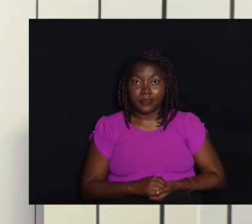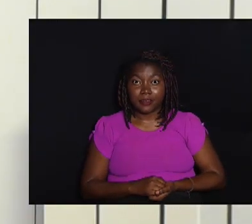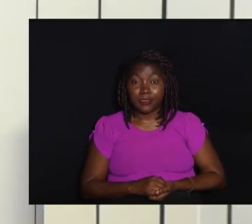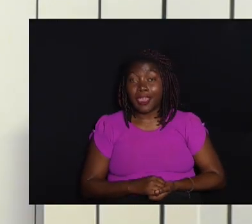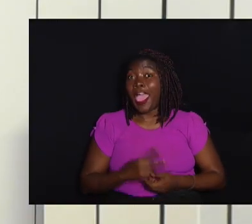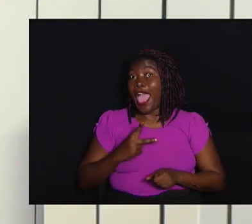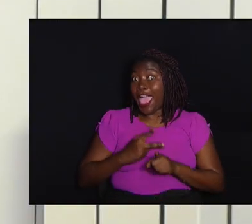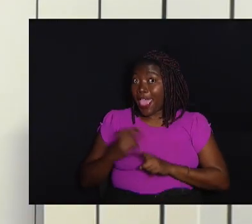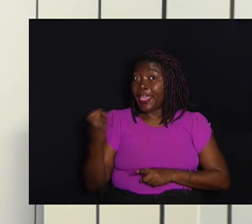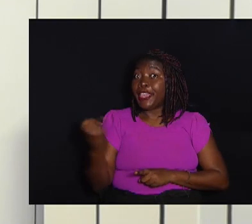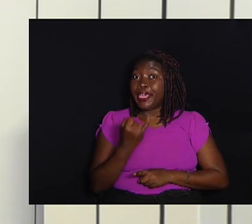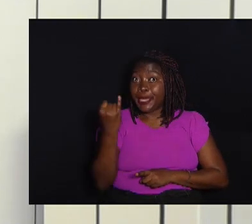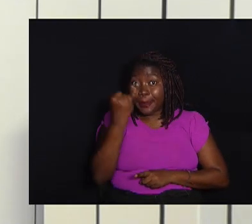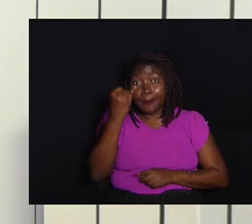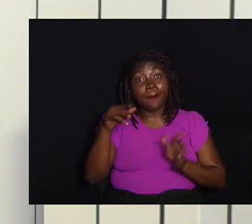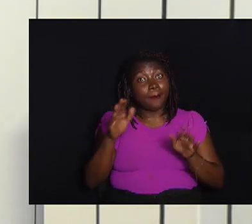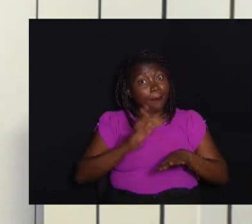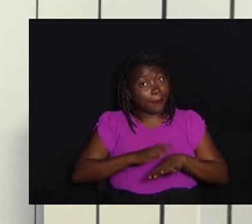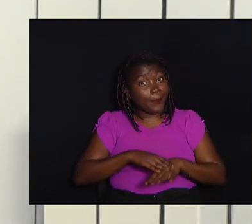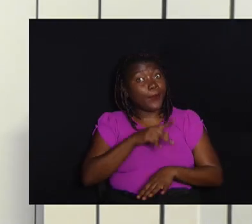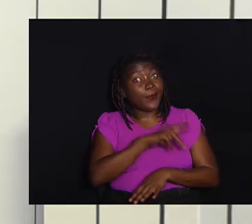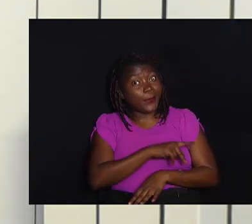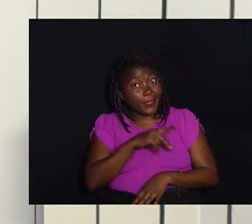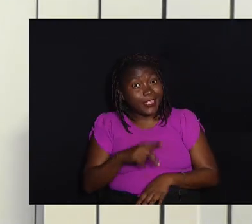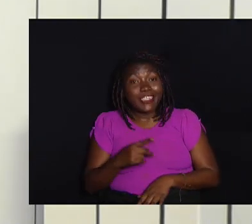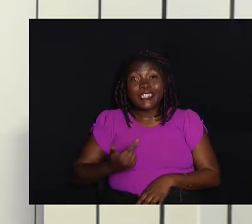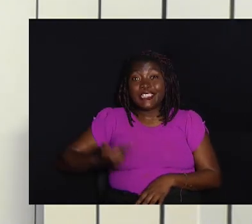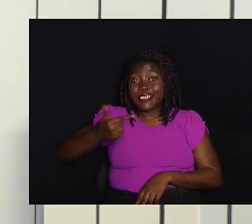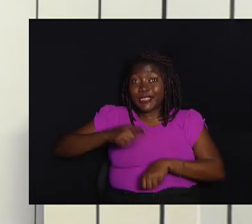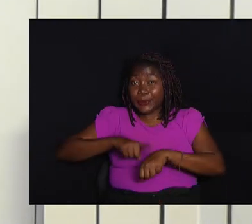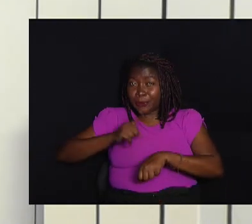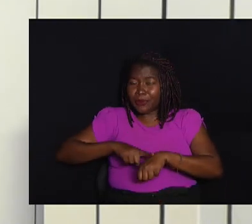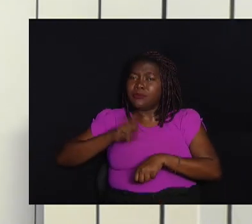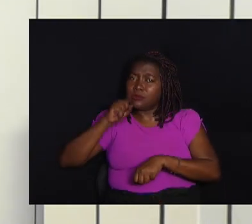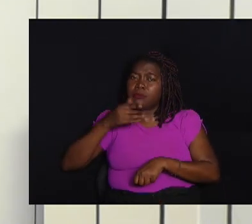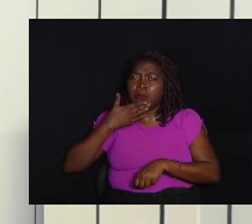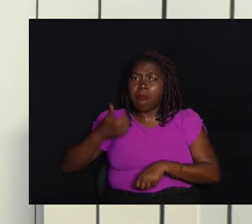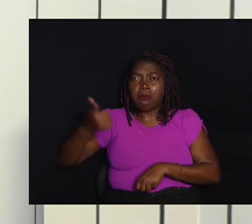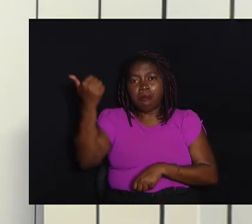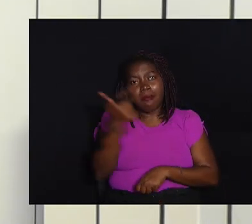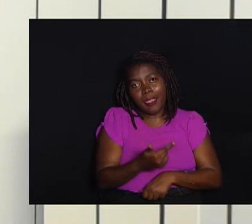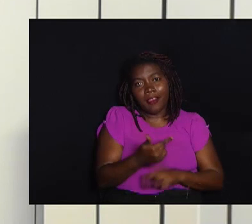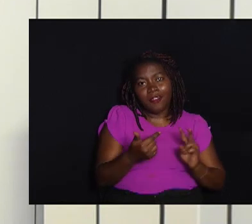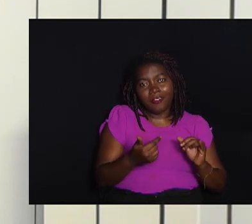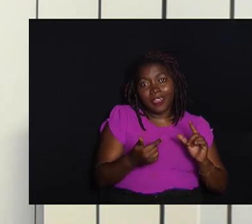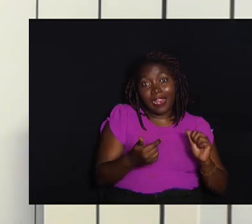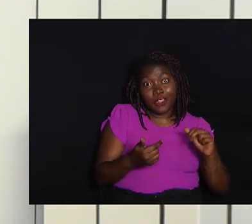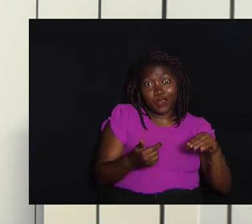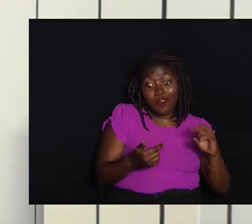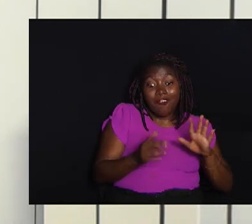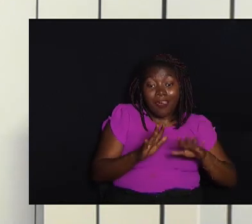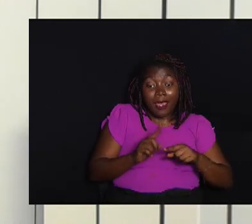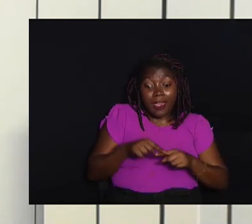Vitória importantíssima da Ponte Preta, que no segundo tempo foi melhor que o Vila Nova e depois da expulsão do